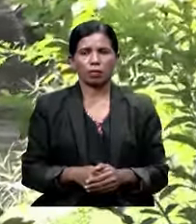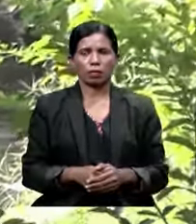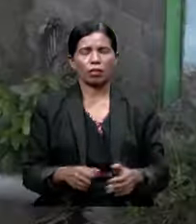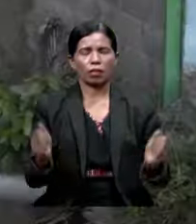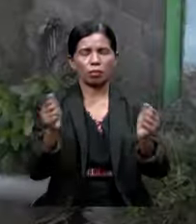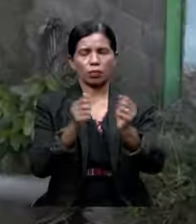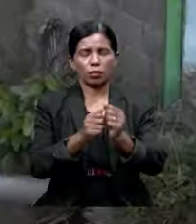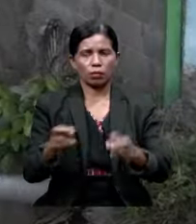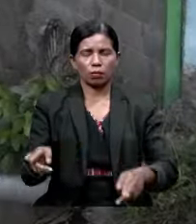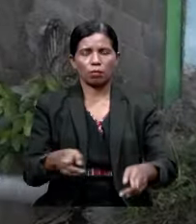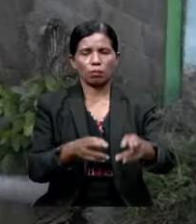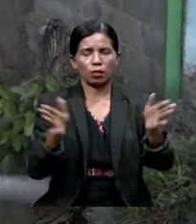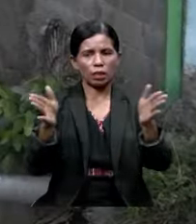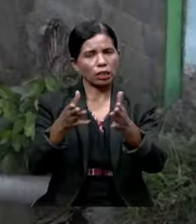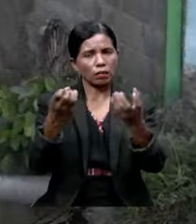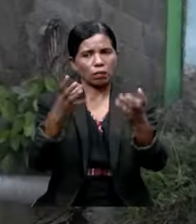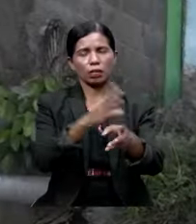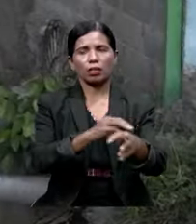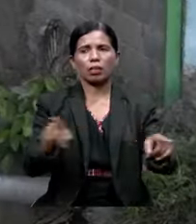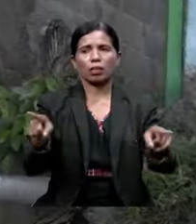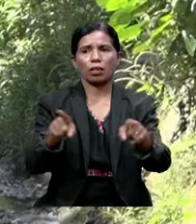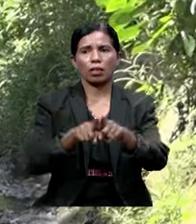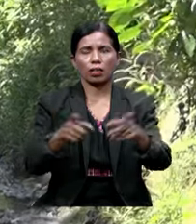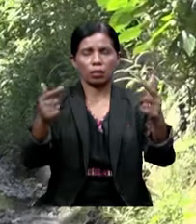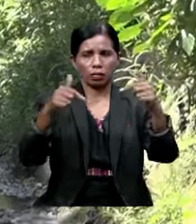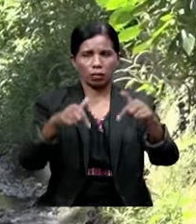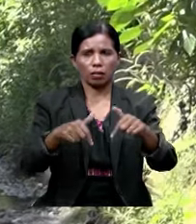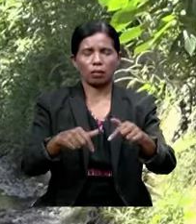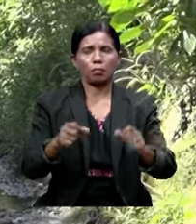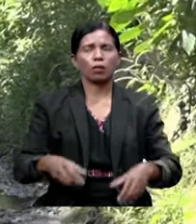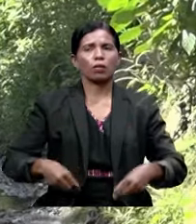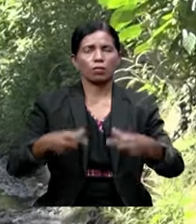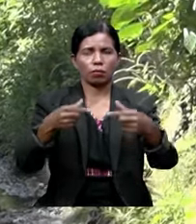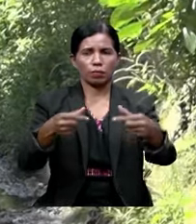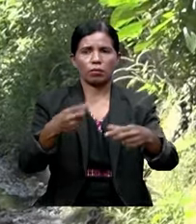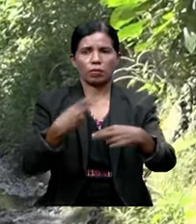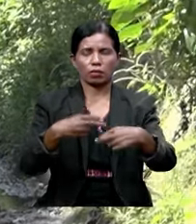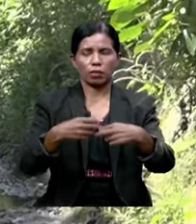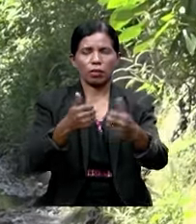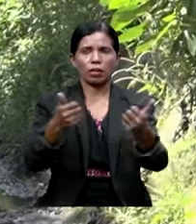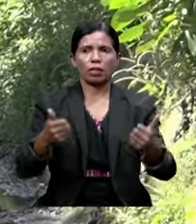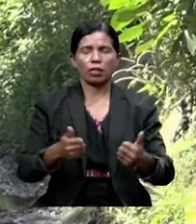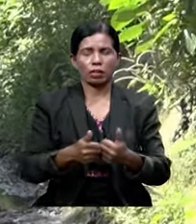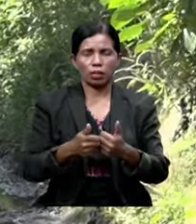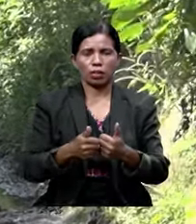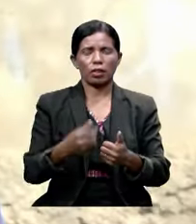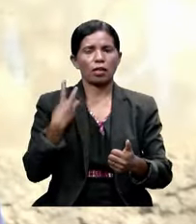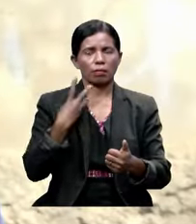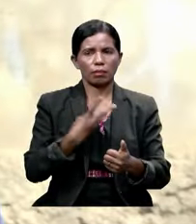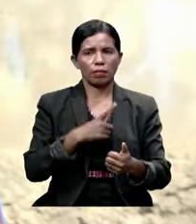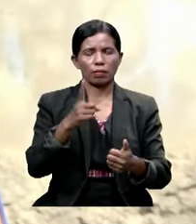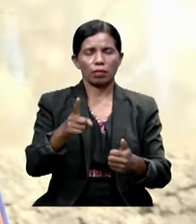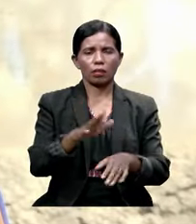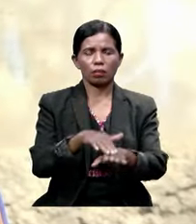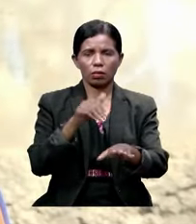sumat kikstina barak lah antau nia sai pusat mah ini antau bel fomos be impact mos ba aldea mana mesak dalam mah ini akontese